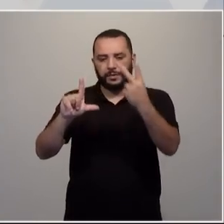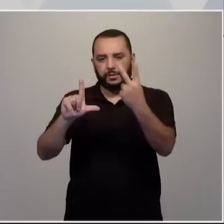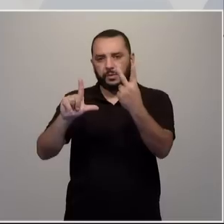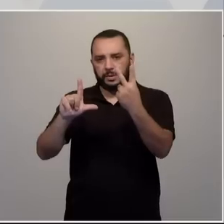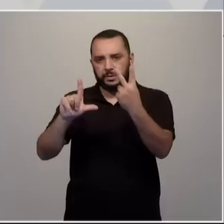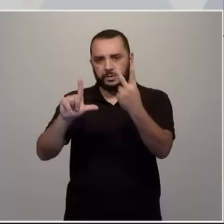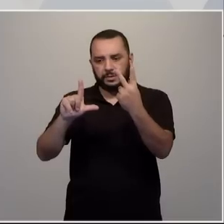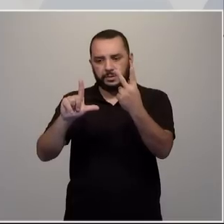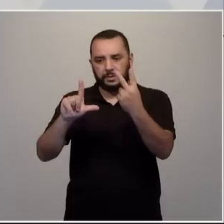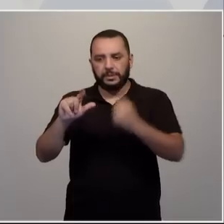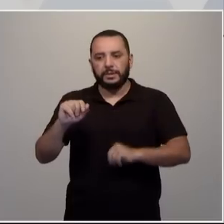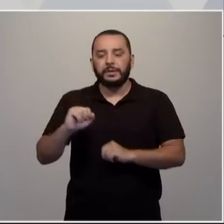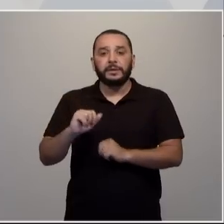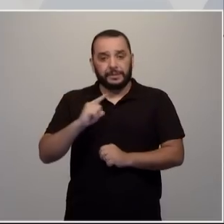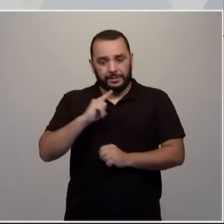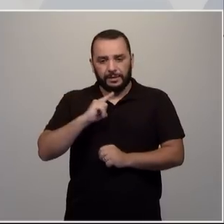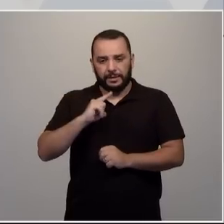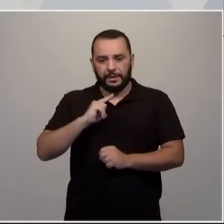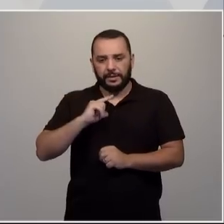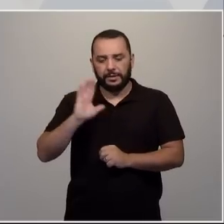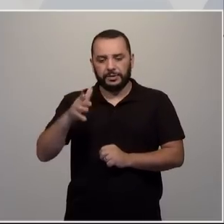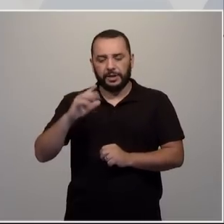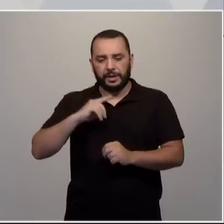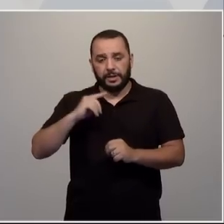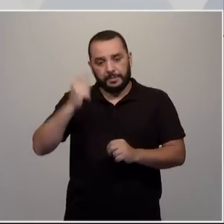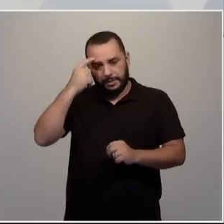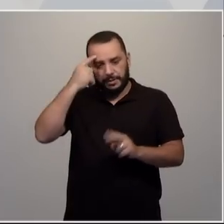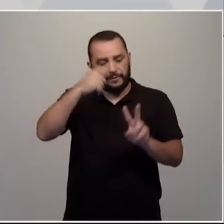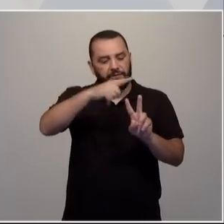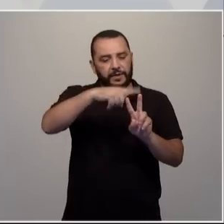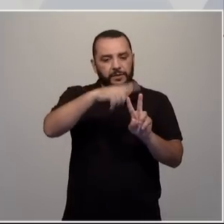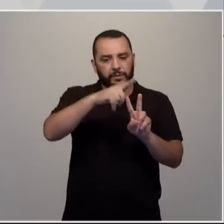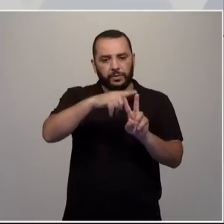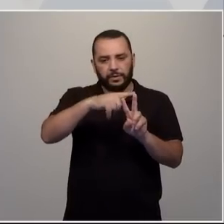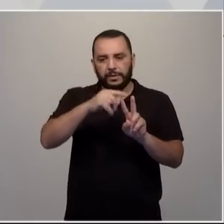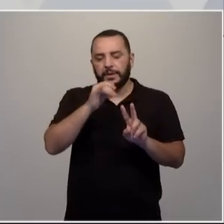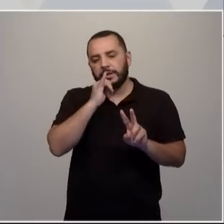Imagine que esse vetor é o vetor 2, 2.